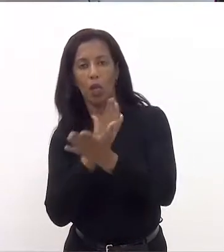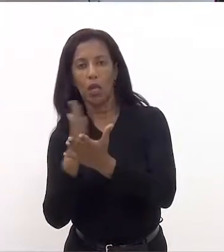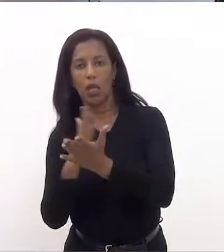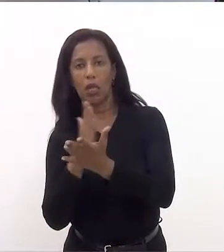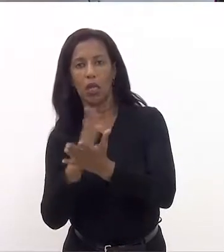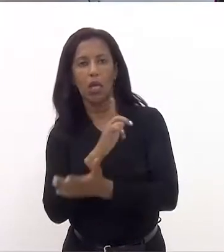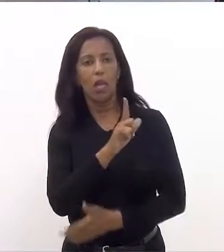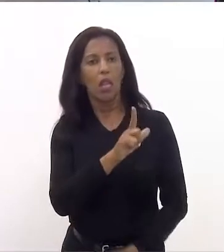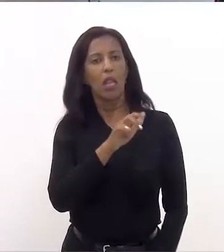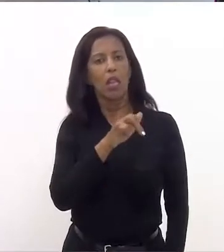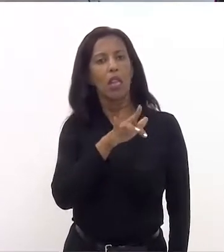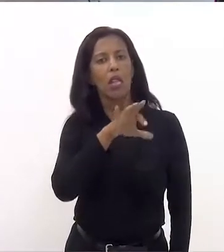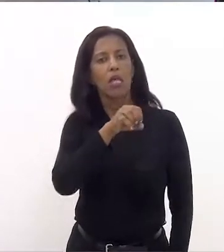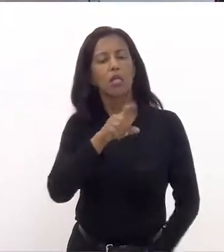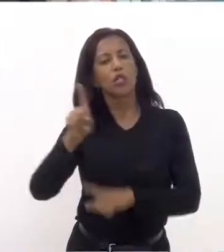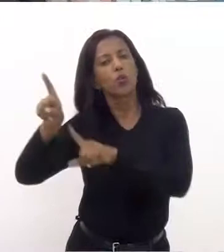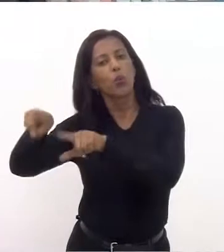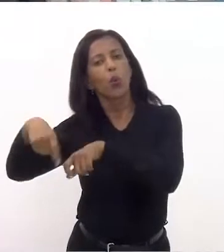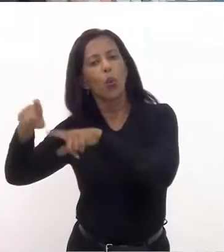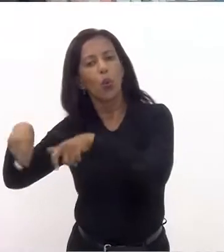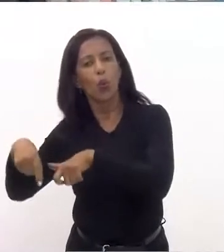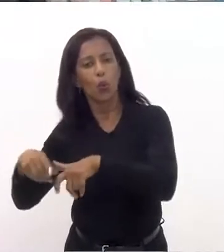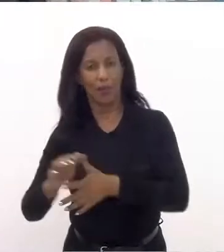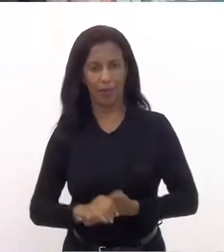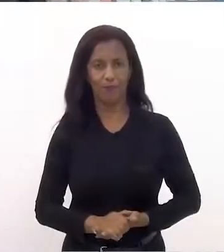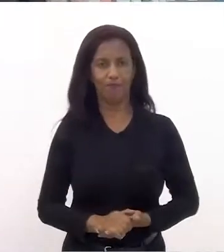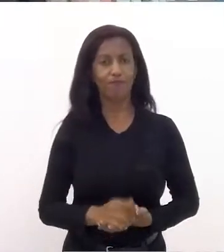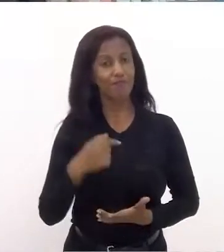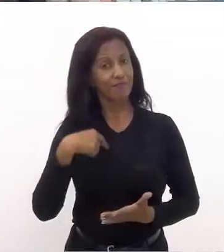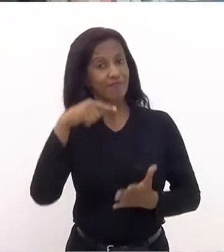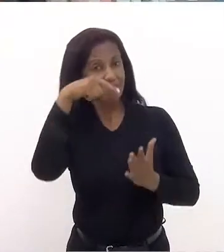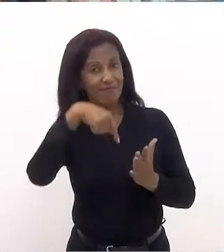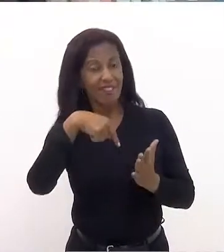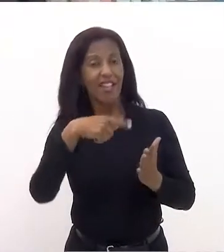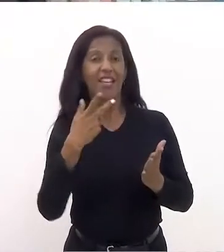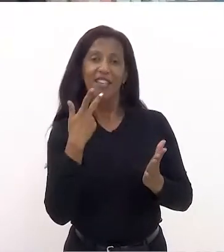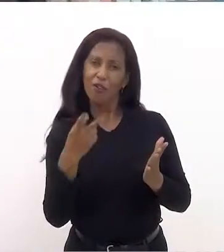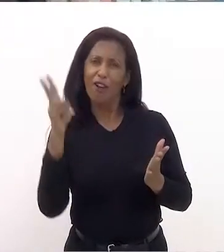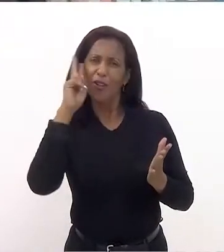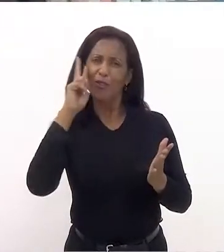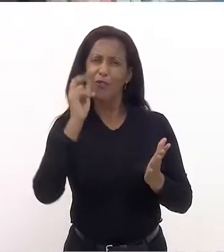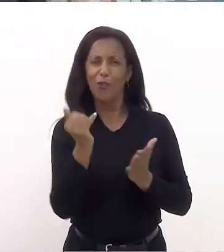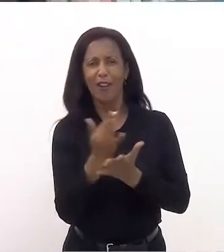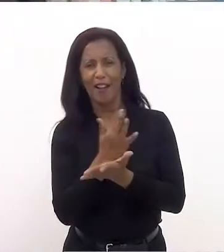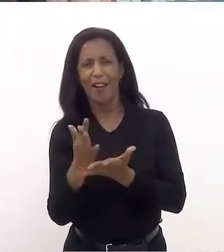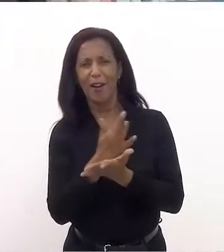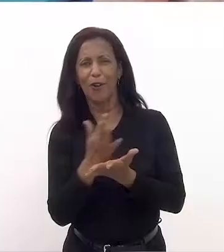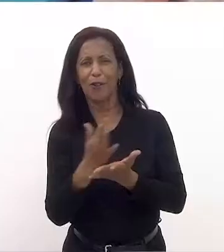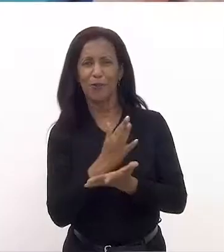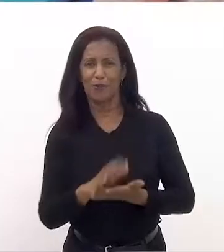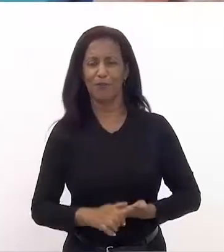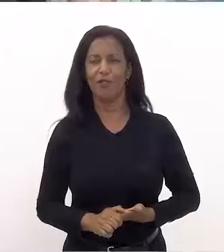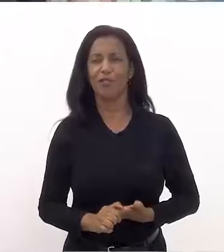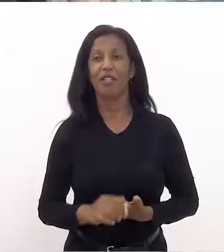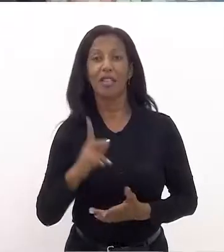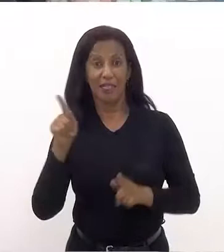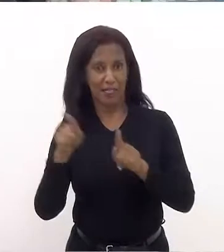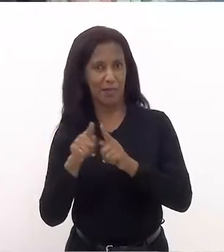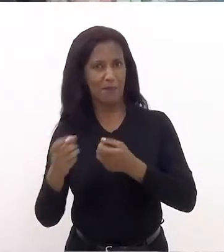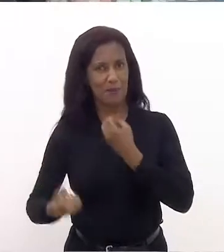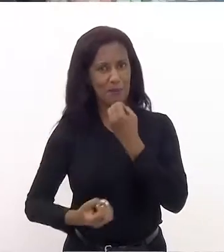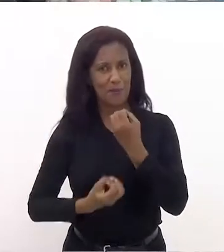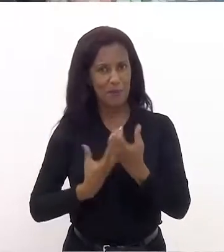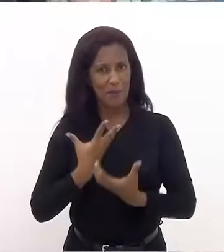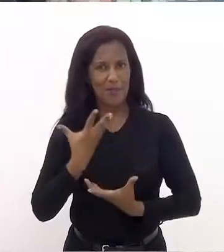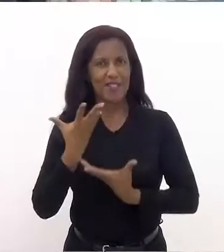recentemente, chama Lirismo Rural. Nela eu conto algumas dessas histórias, em tom de